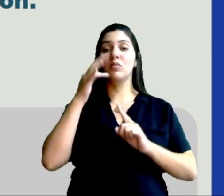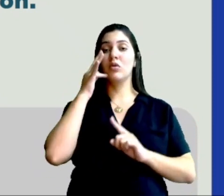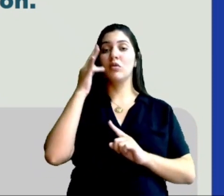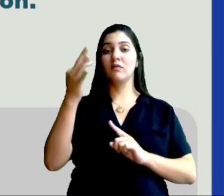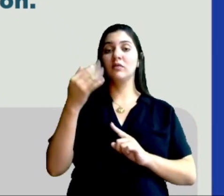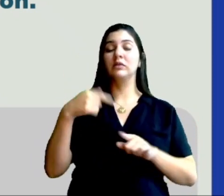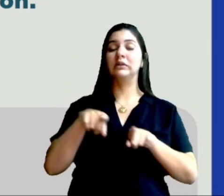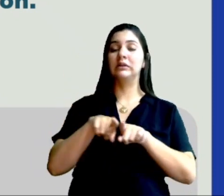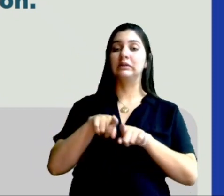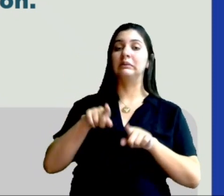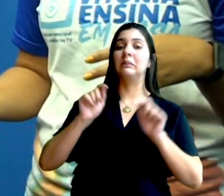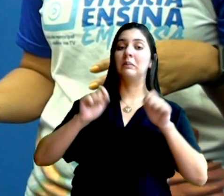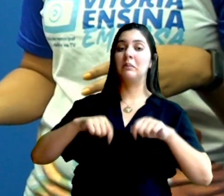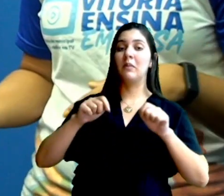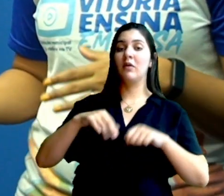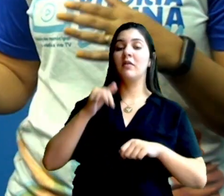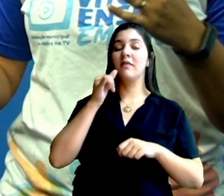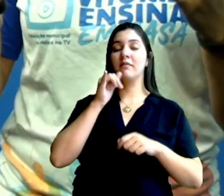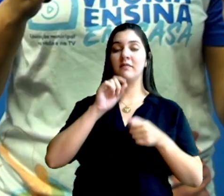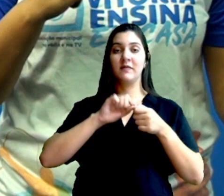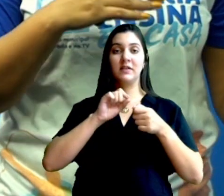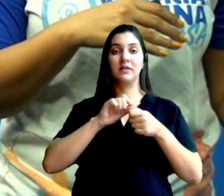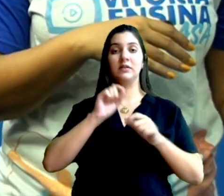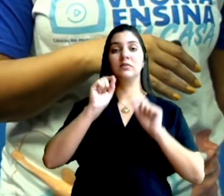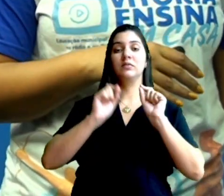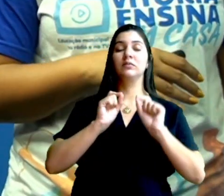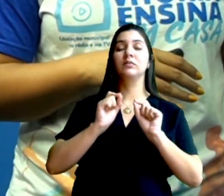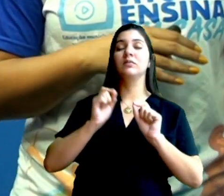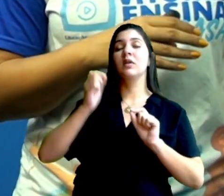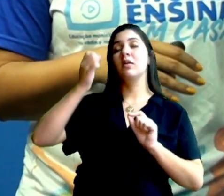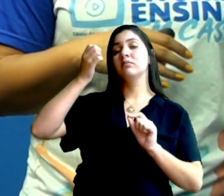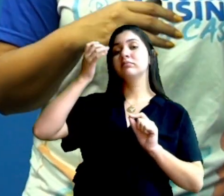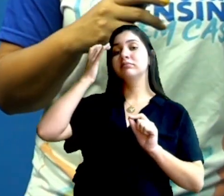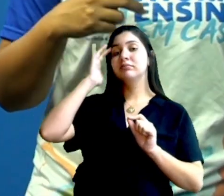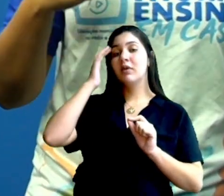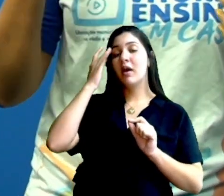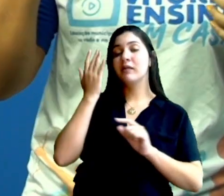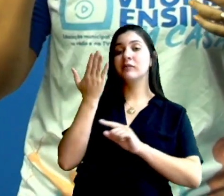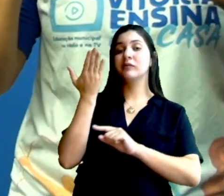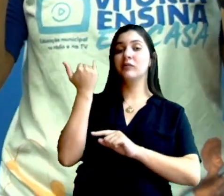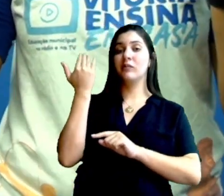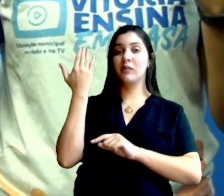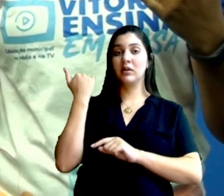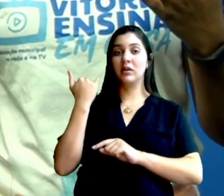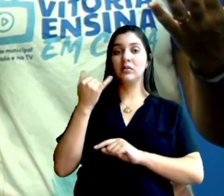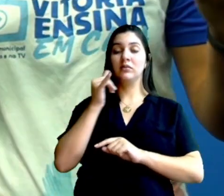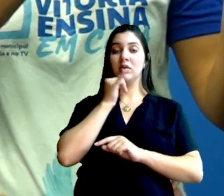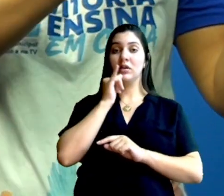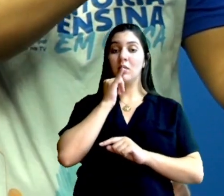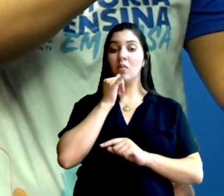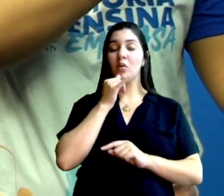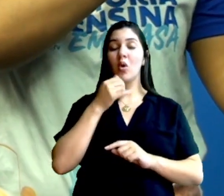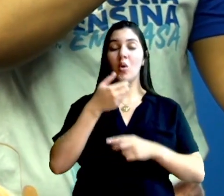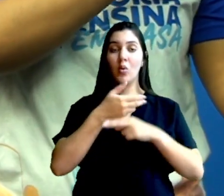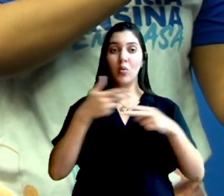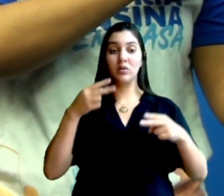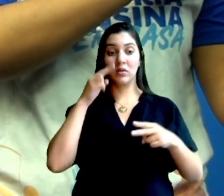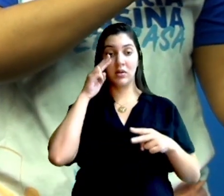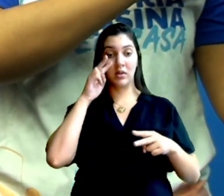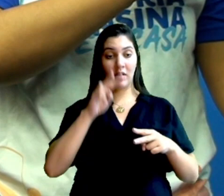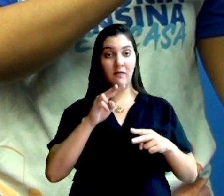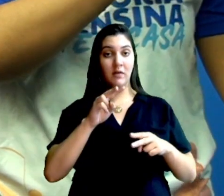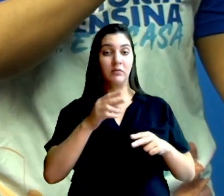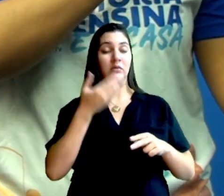A gente tanto pode fazer suposições sobre o passado, sobre alguma coisa que a gente está vendo e não sabe o que